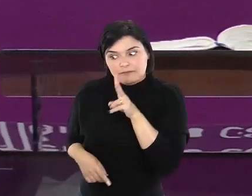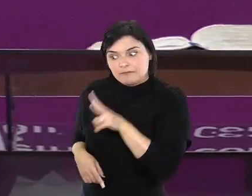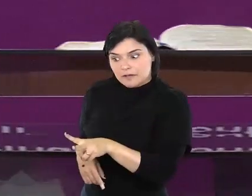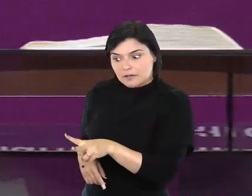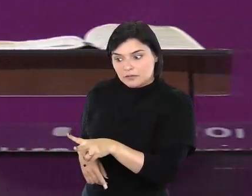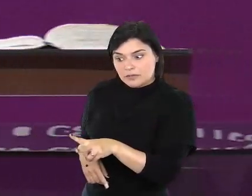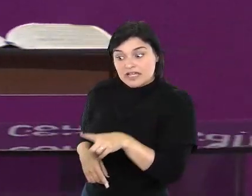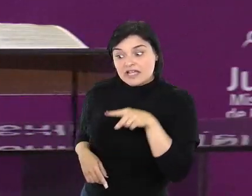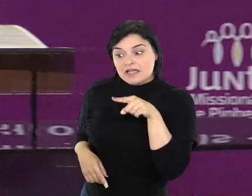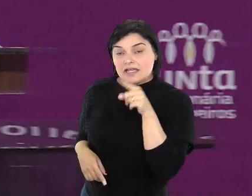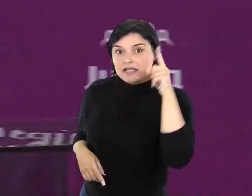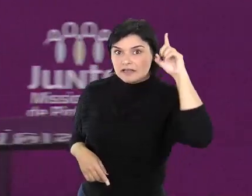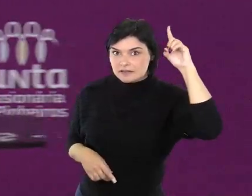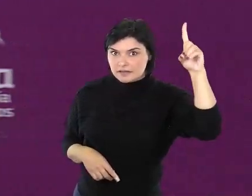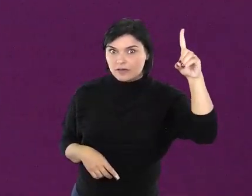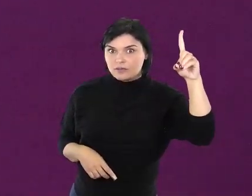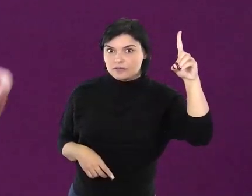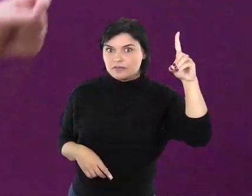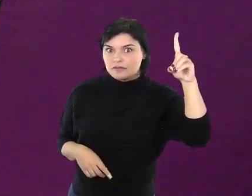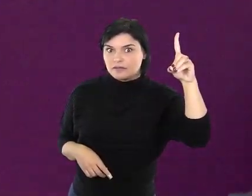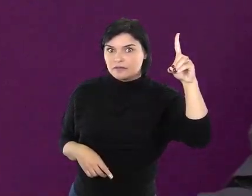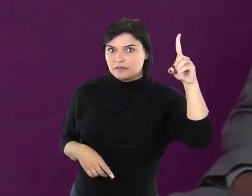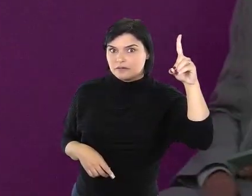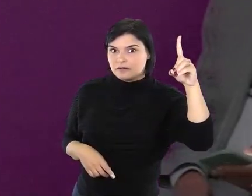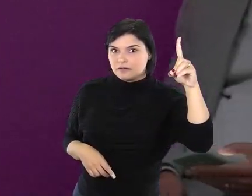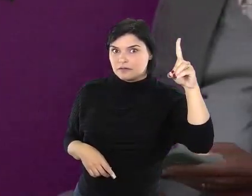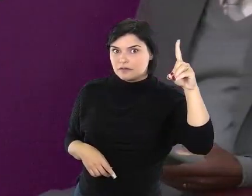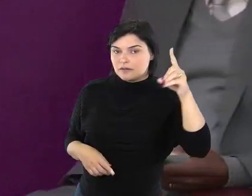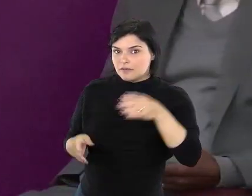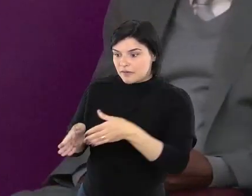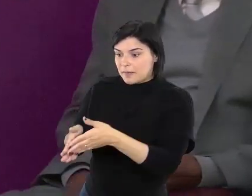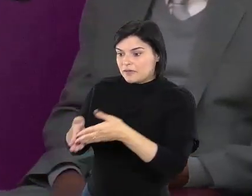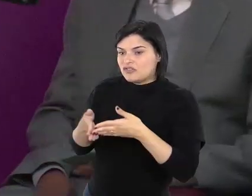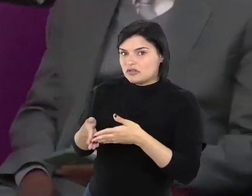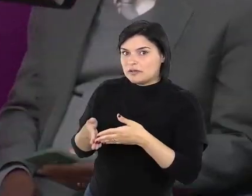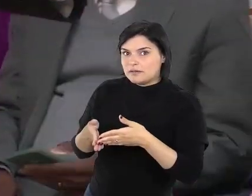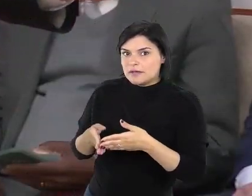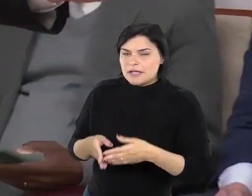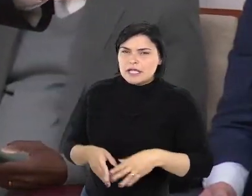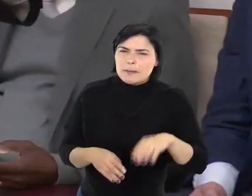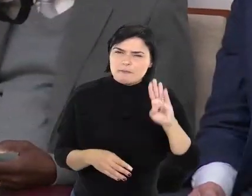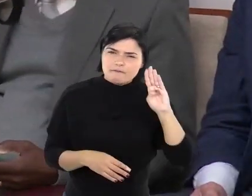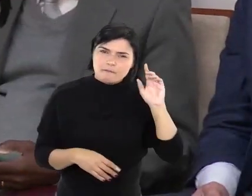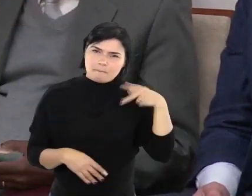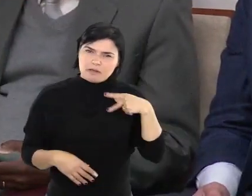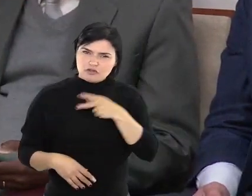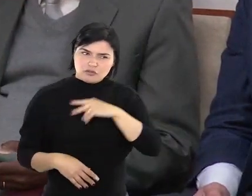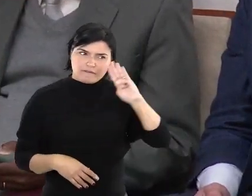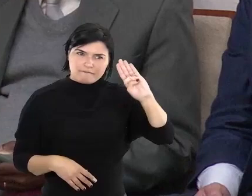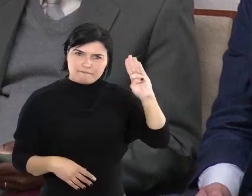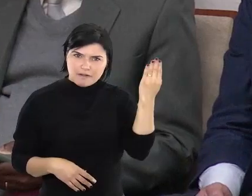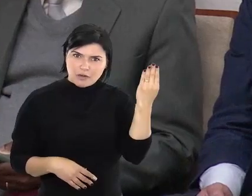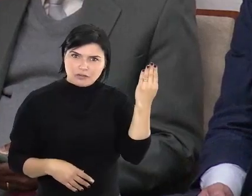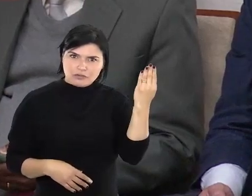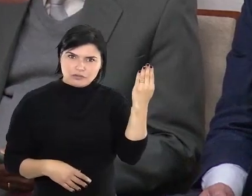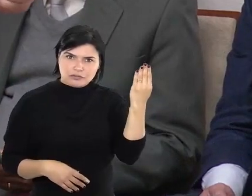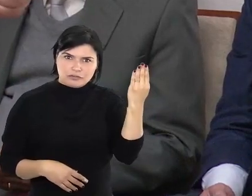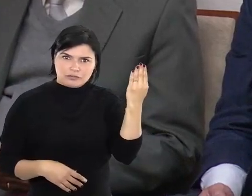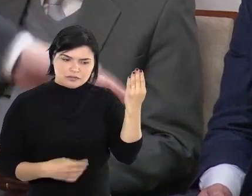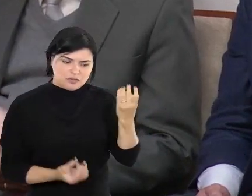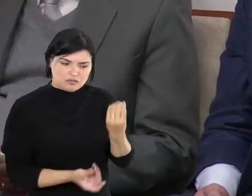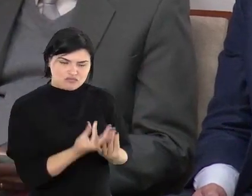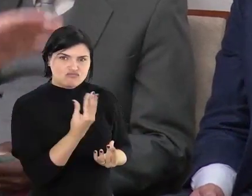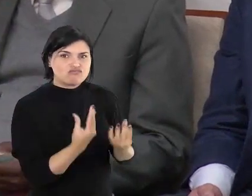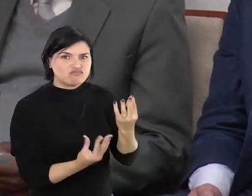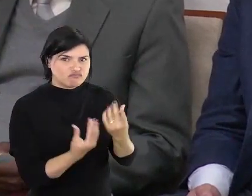você pode ter certeza que lá no inferno vai ter uma chapa quente para falso pastor político corrupto